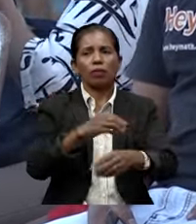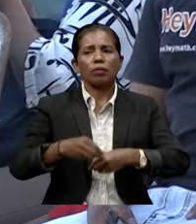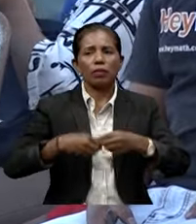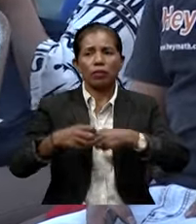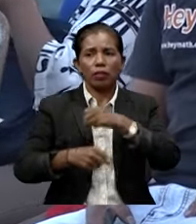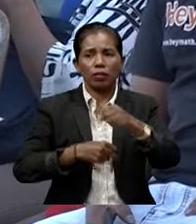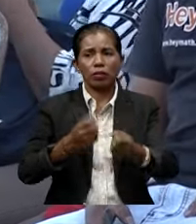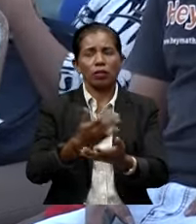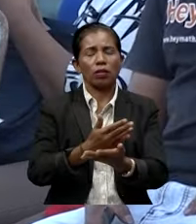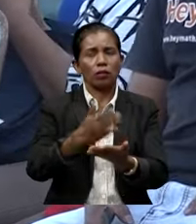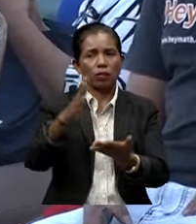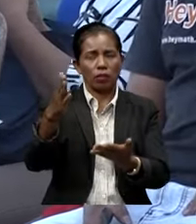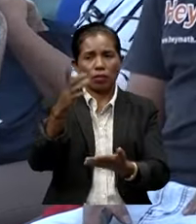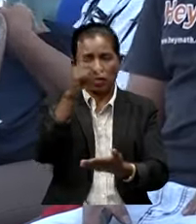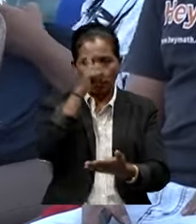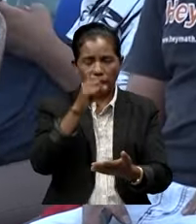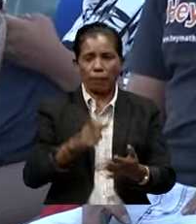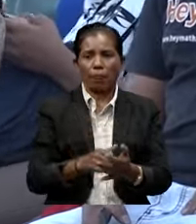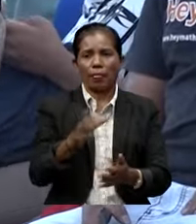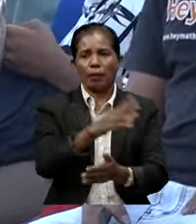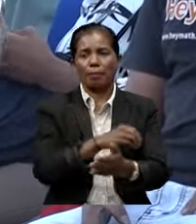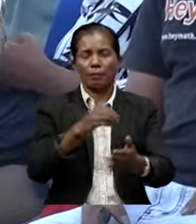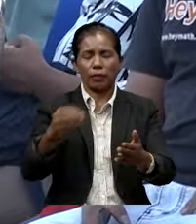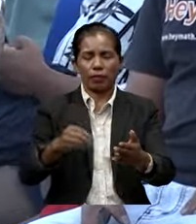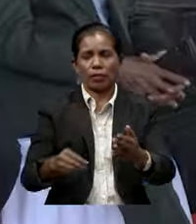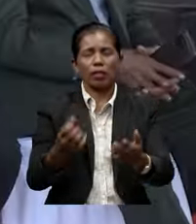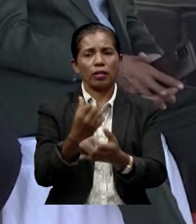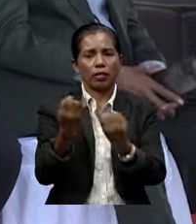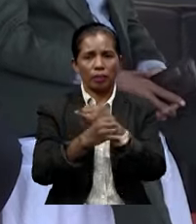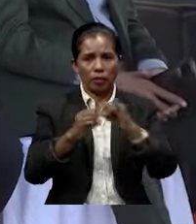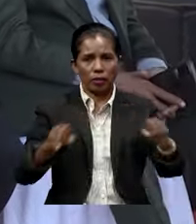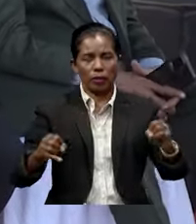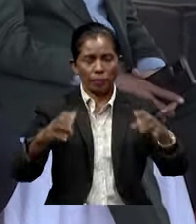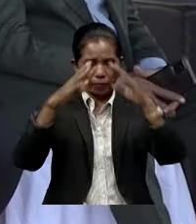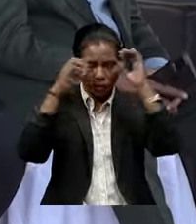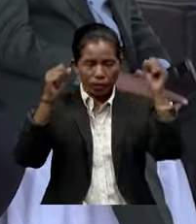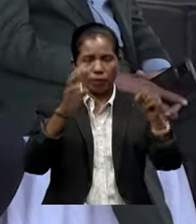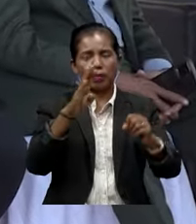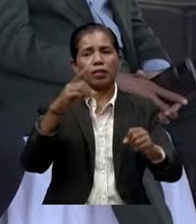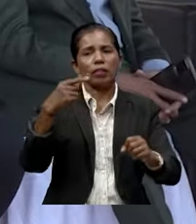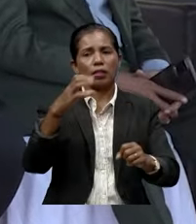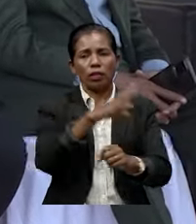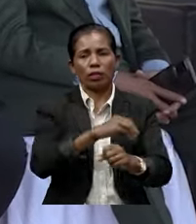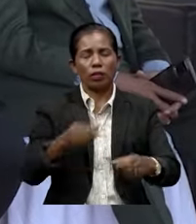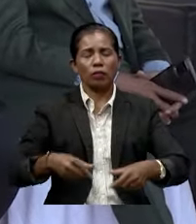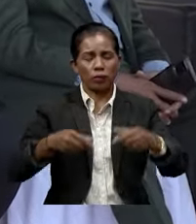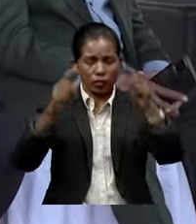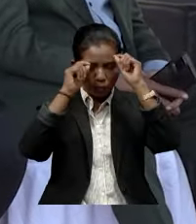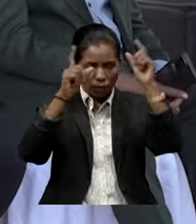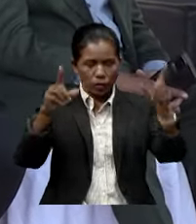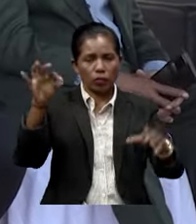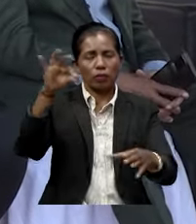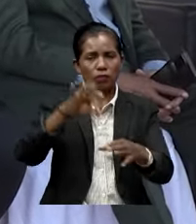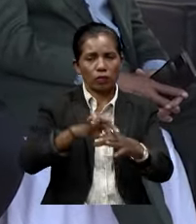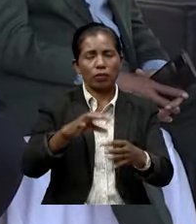hodi sosa ukun rasikane. Mebeto Ikus, ex-presidente da República Indonésia, Bezir Habibi, foi opção para Timor-Leste li Rússia referendo,